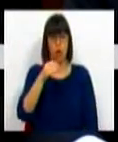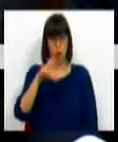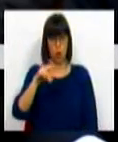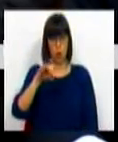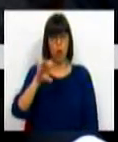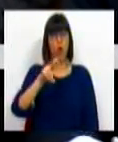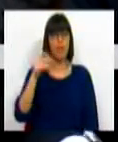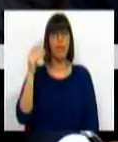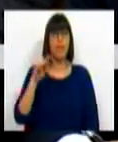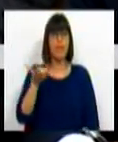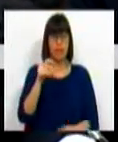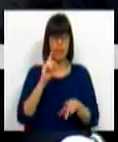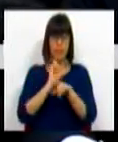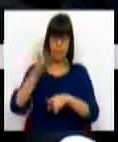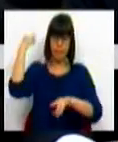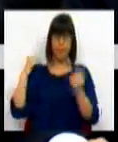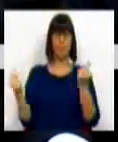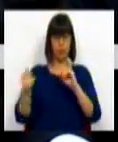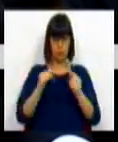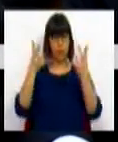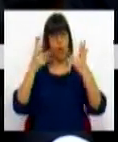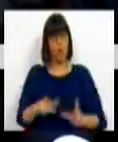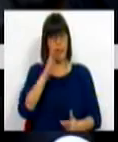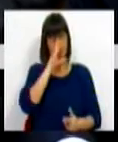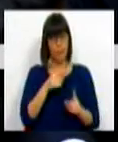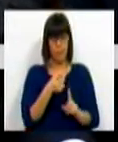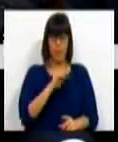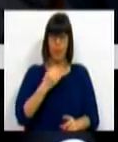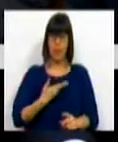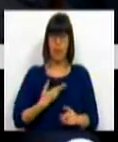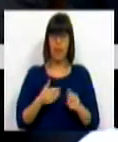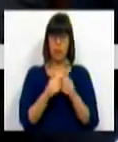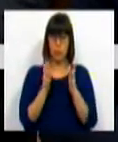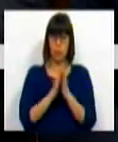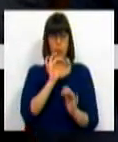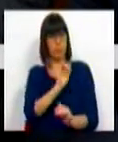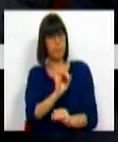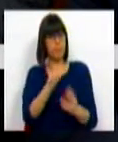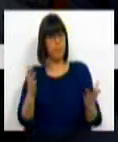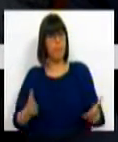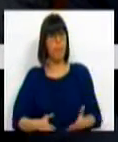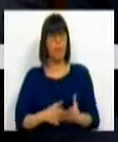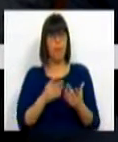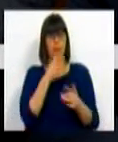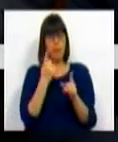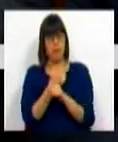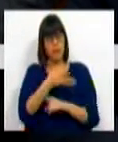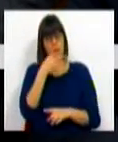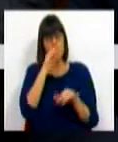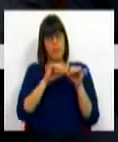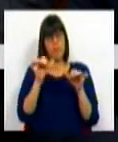dizer que na altura da discussão do Orçamento de Estado o PSD pendurou todo o seu rol de